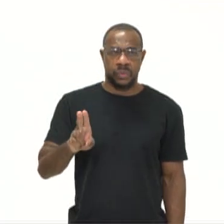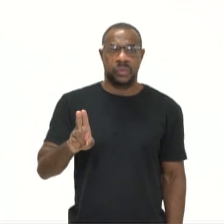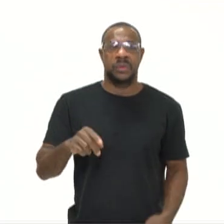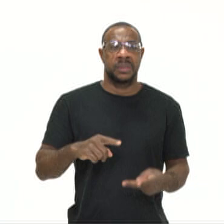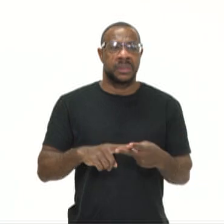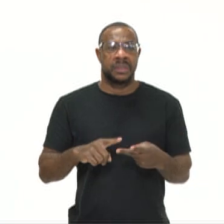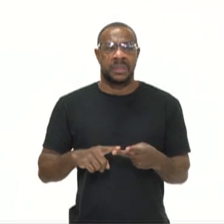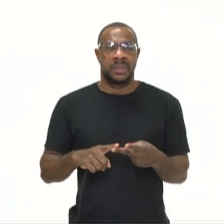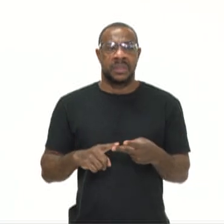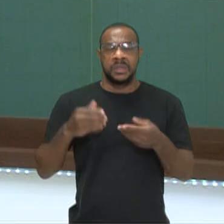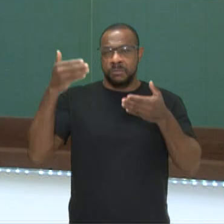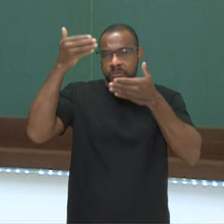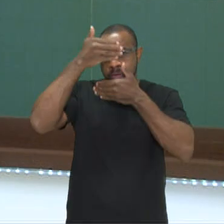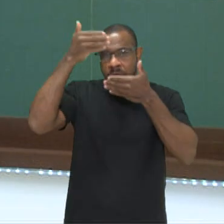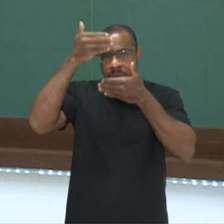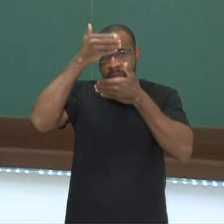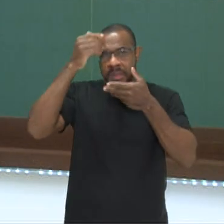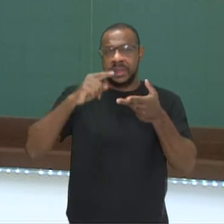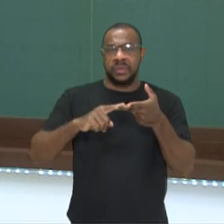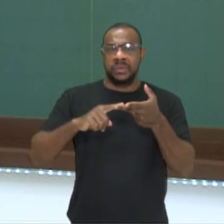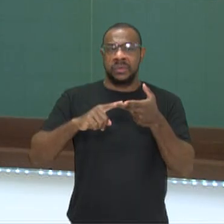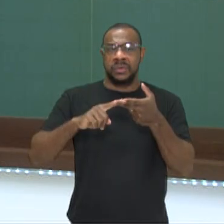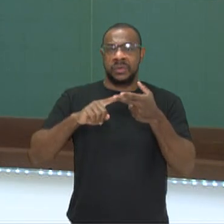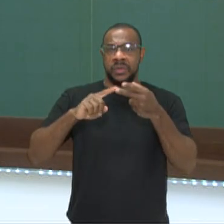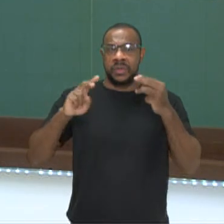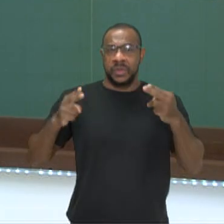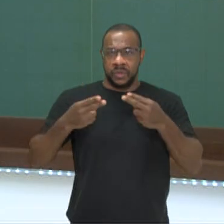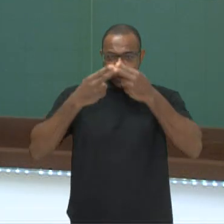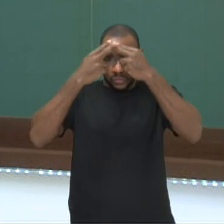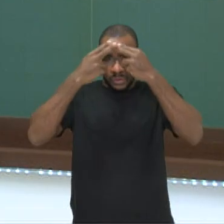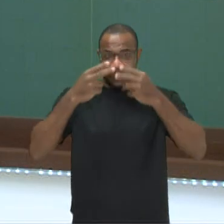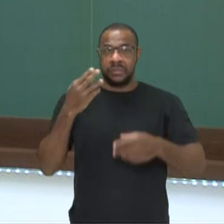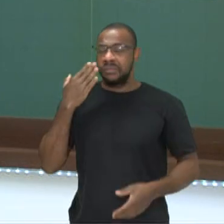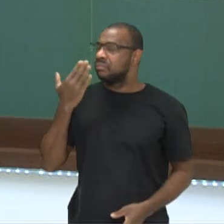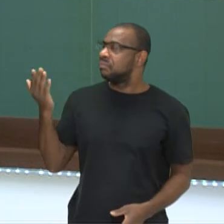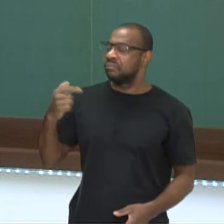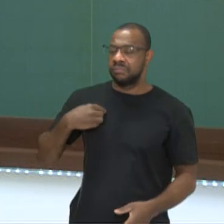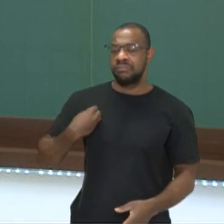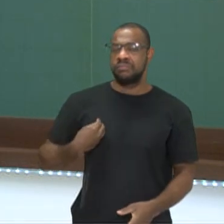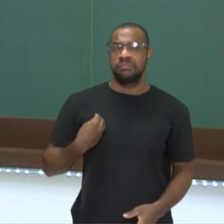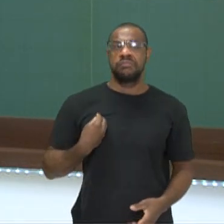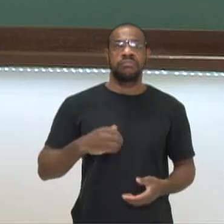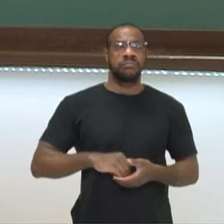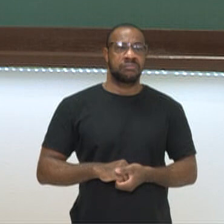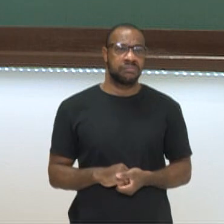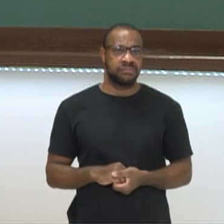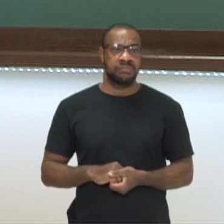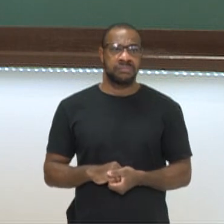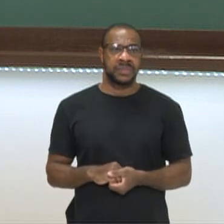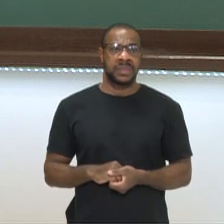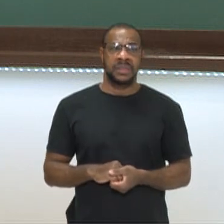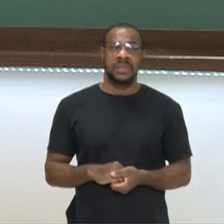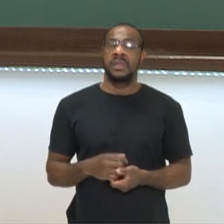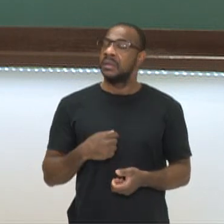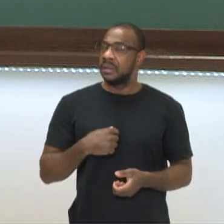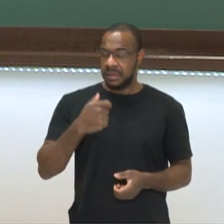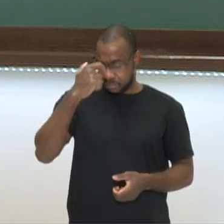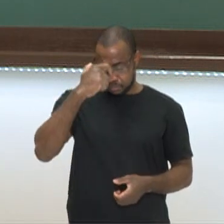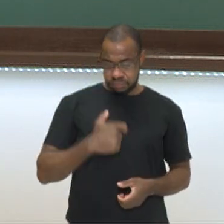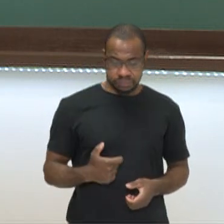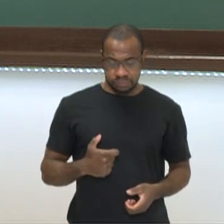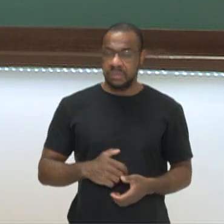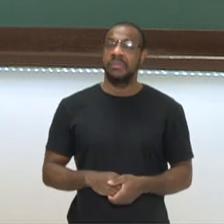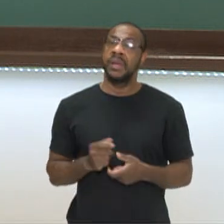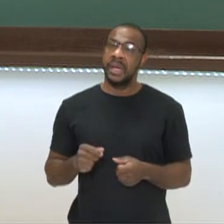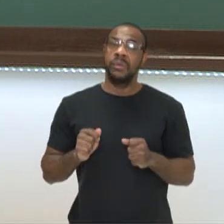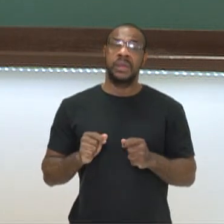budista. O Gandhi é um precursor daquilo que nós podemos chamar de um discurso sobre a paz